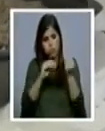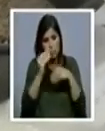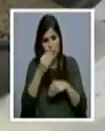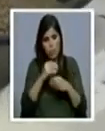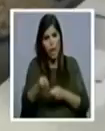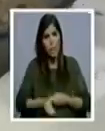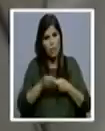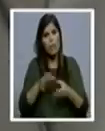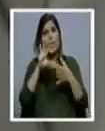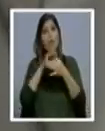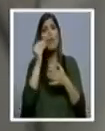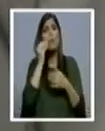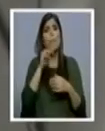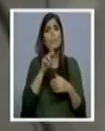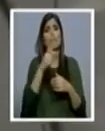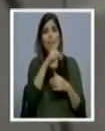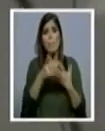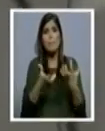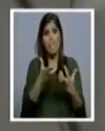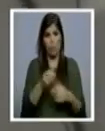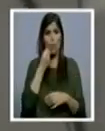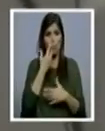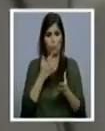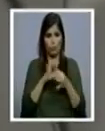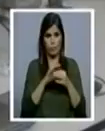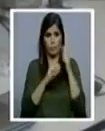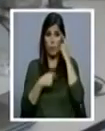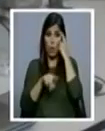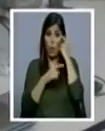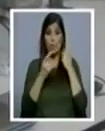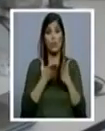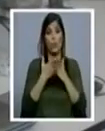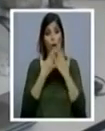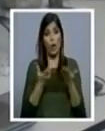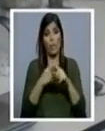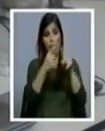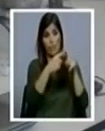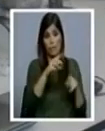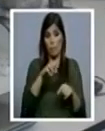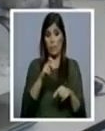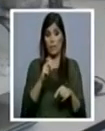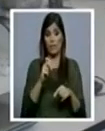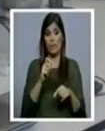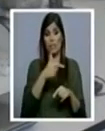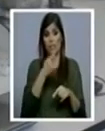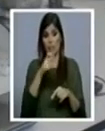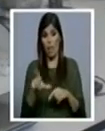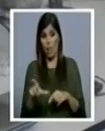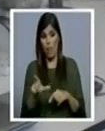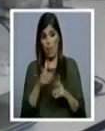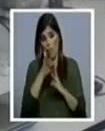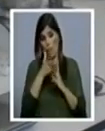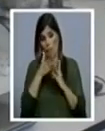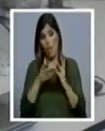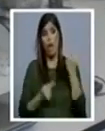se ligam a metais pesados. Nós estamos a estudar diferentes metais.